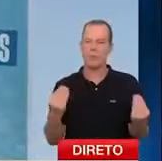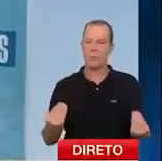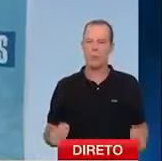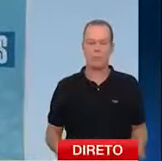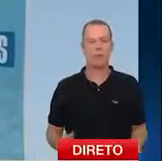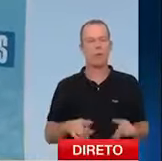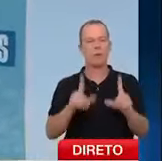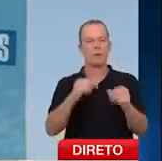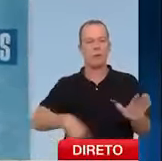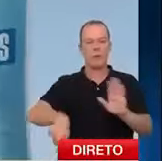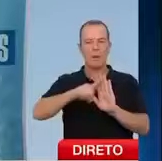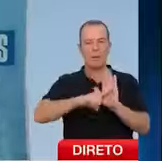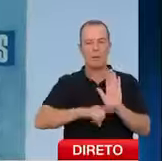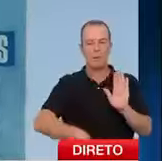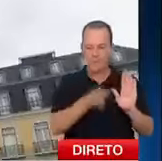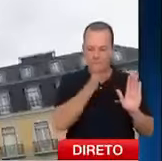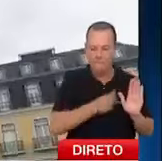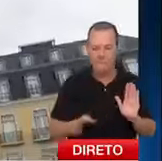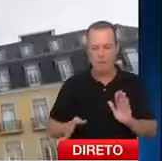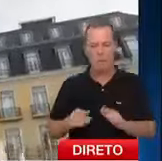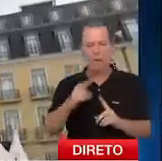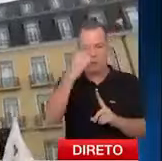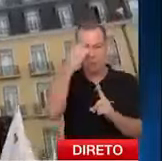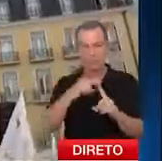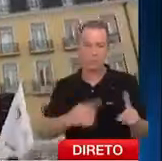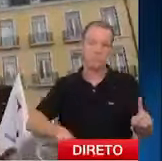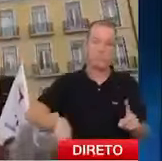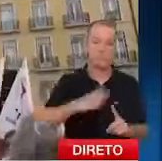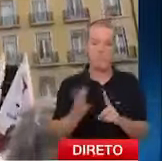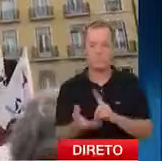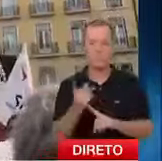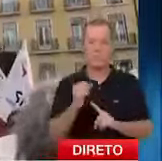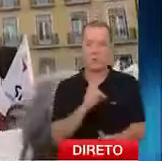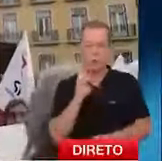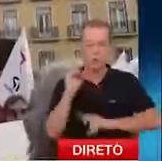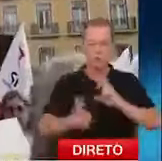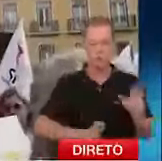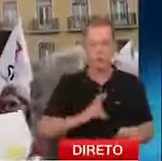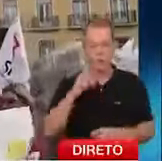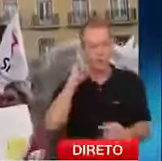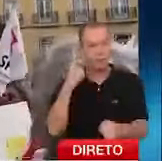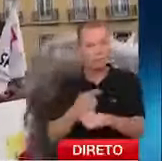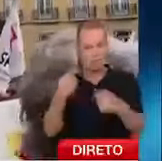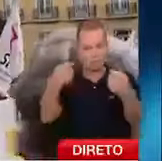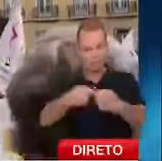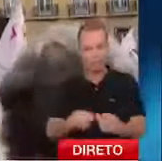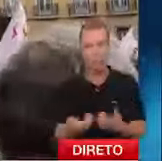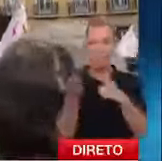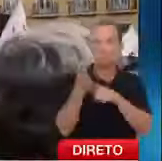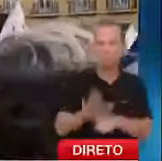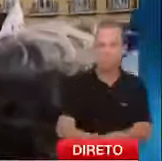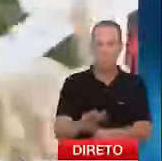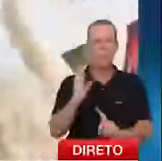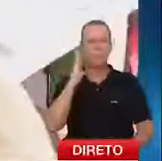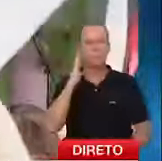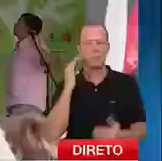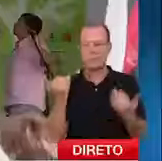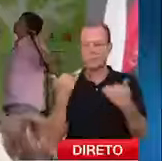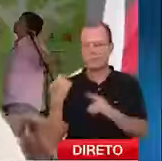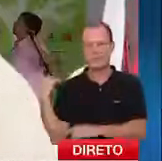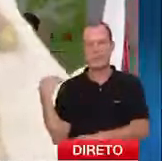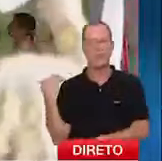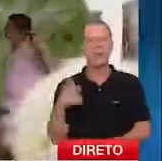facto medidas a serem aplicadas para nós conseguirmos responder às exigências por exemplo temos notícia agora que será